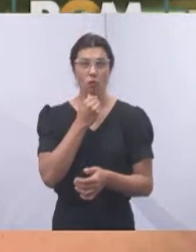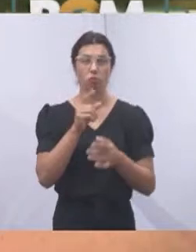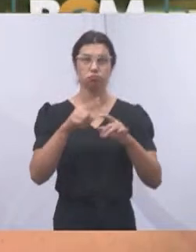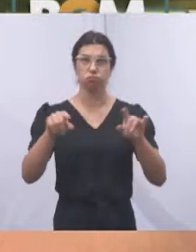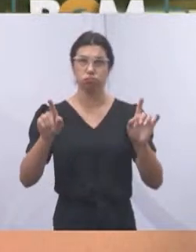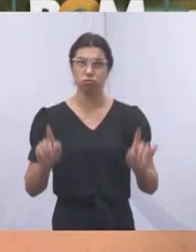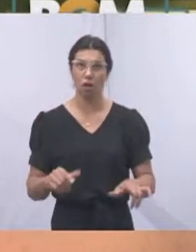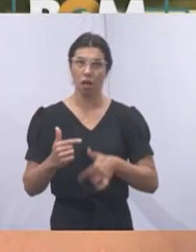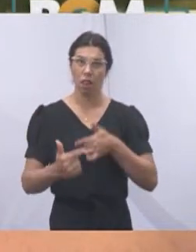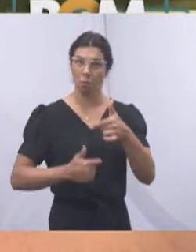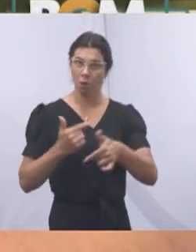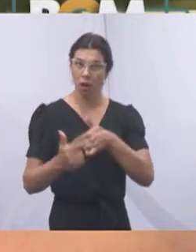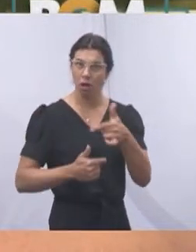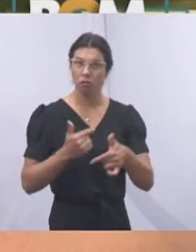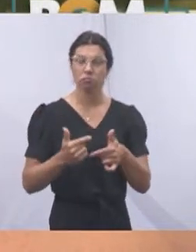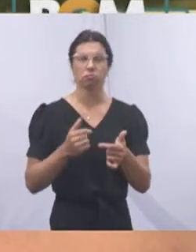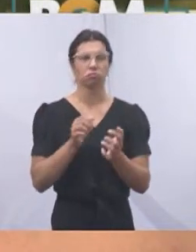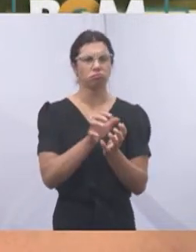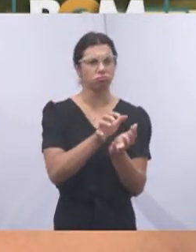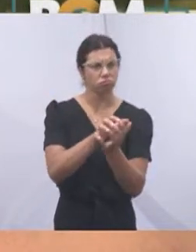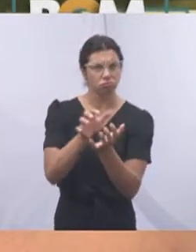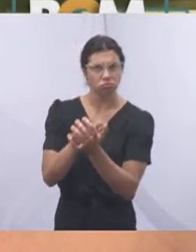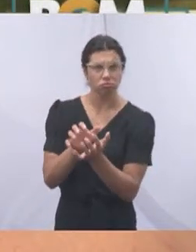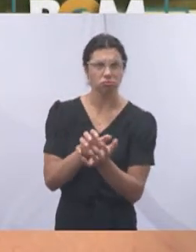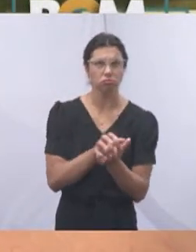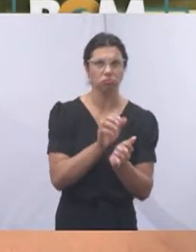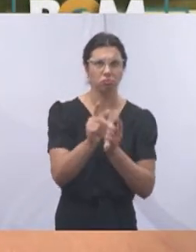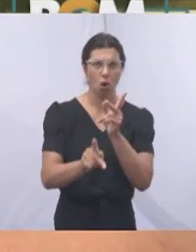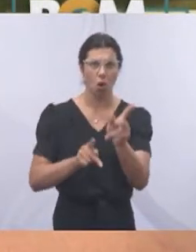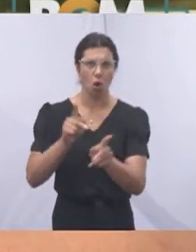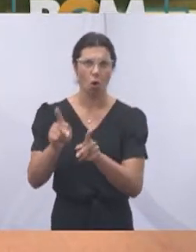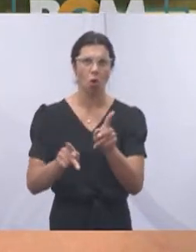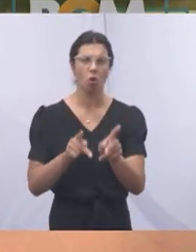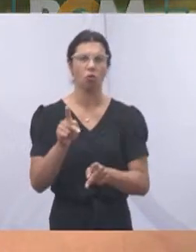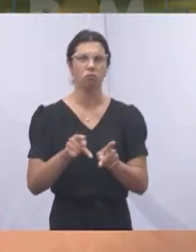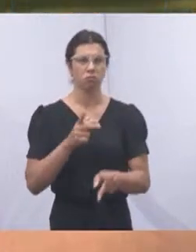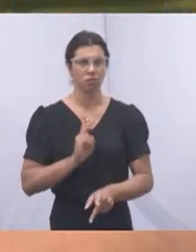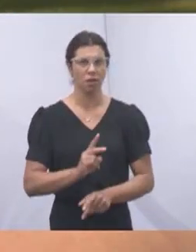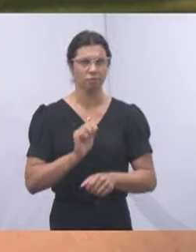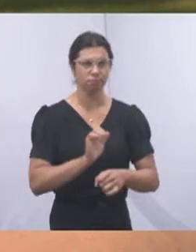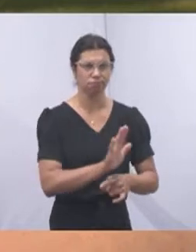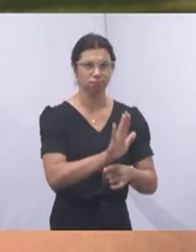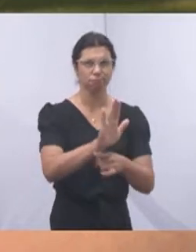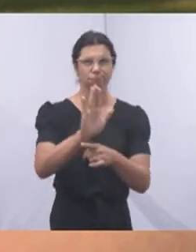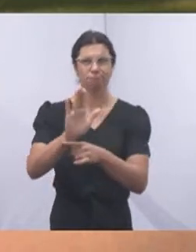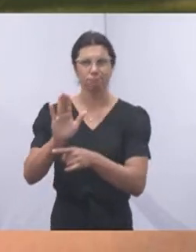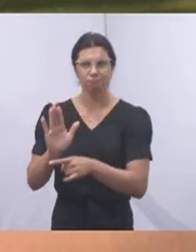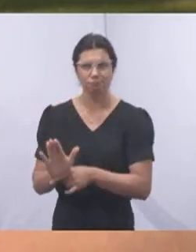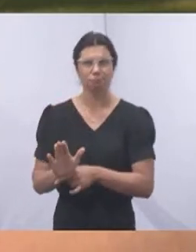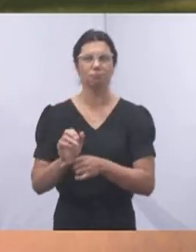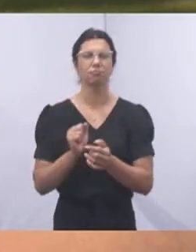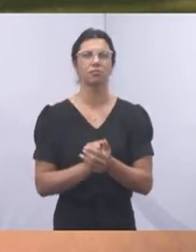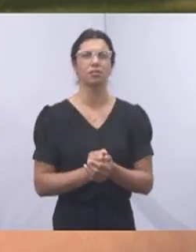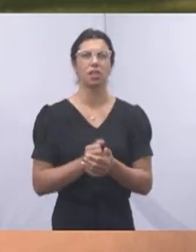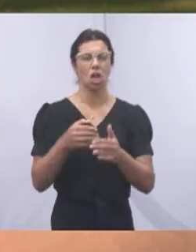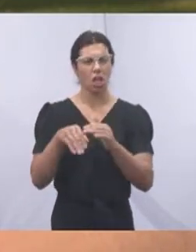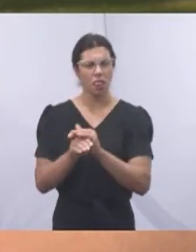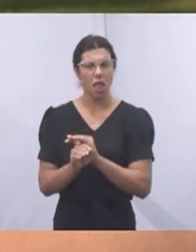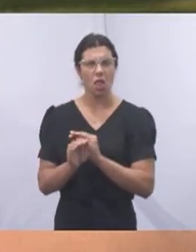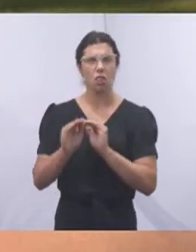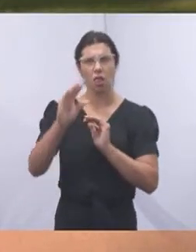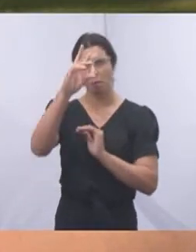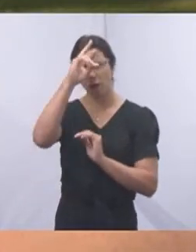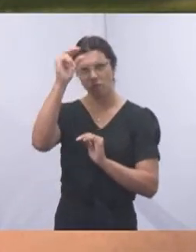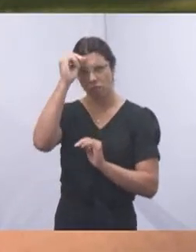dedicado à cidade. Nossa, desde o começo, quando antes de existir o SAI, ele já trabalhava pela prefeitura e viu